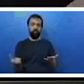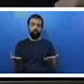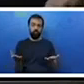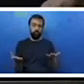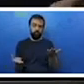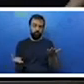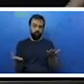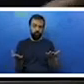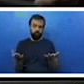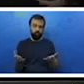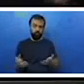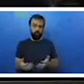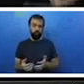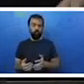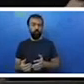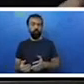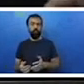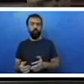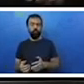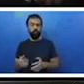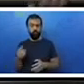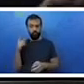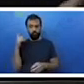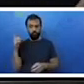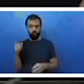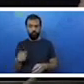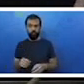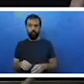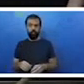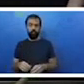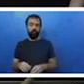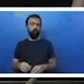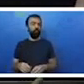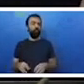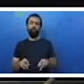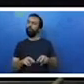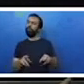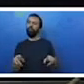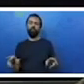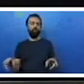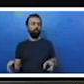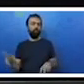equilíbrio no nosso andar, no nosso correr, nessas atividades elas estão presentes quase em todas.